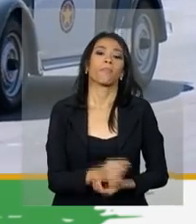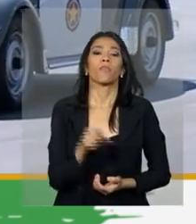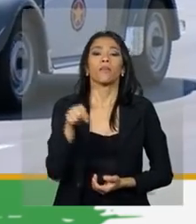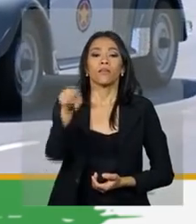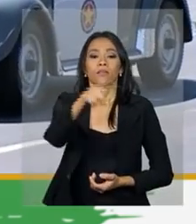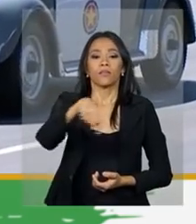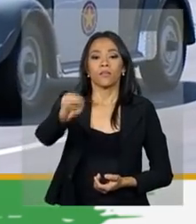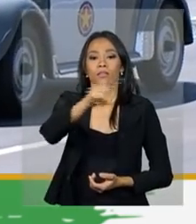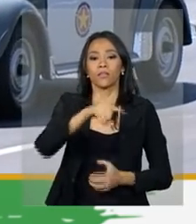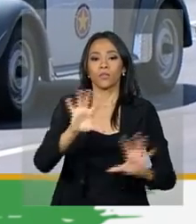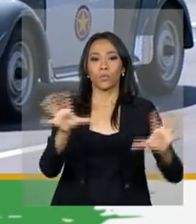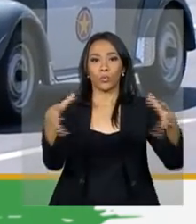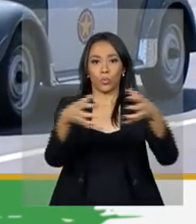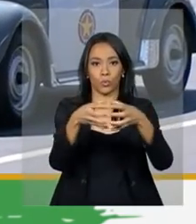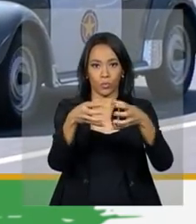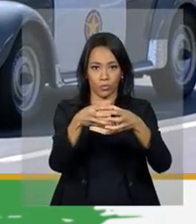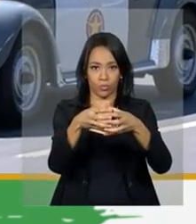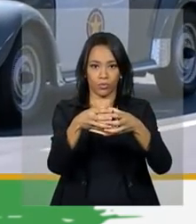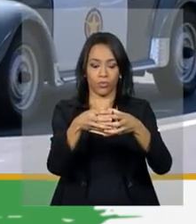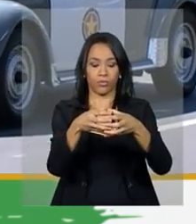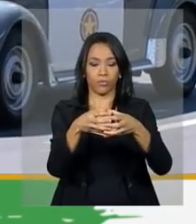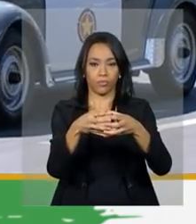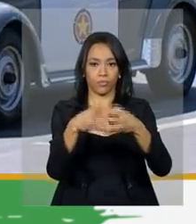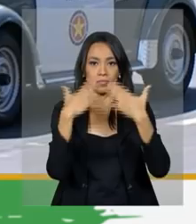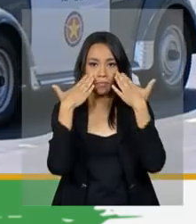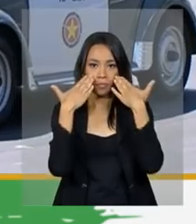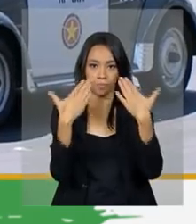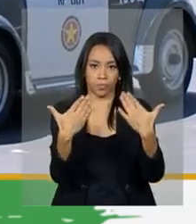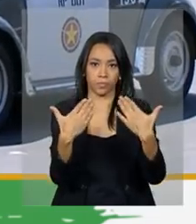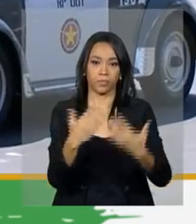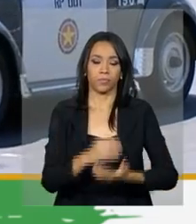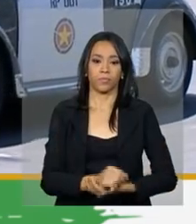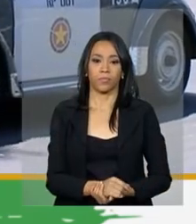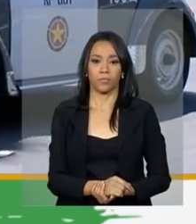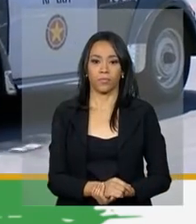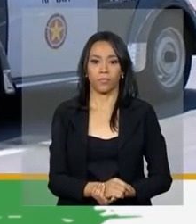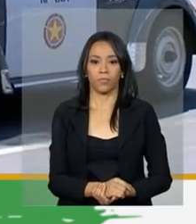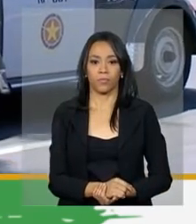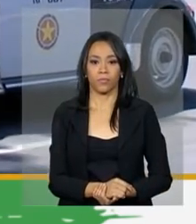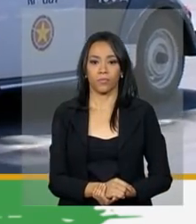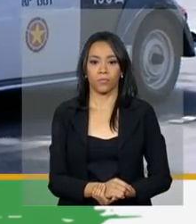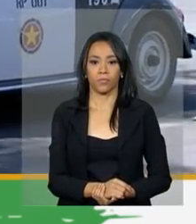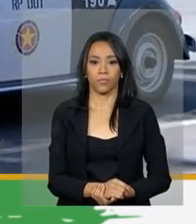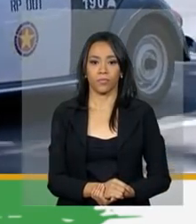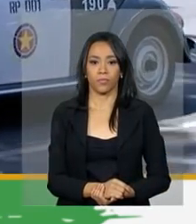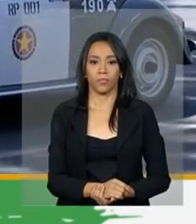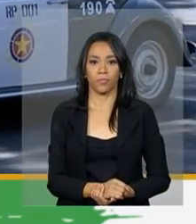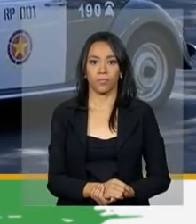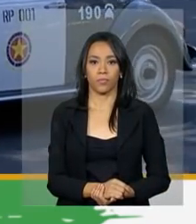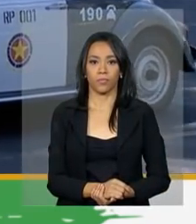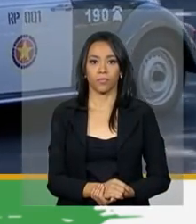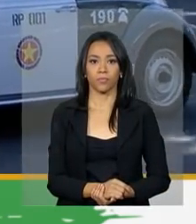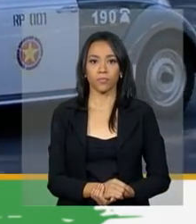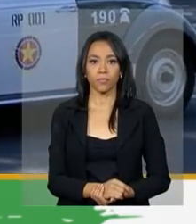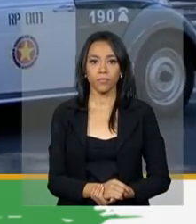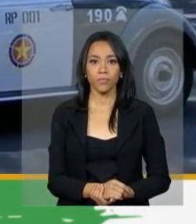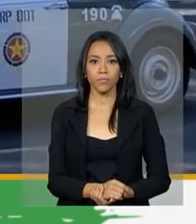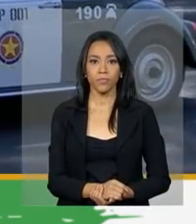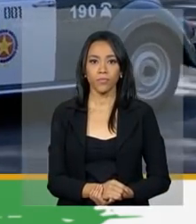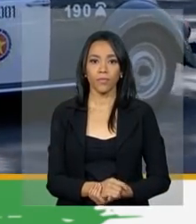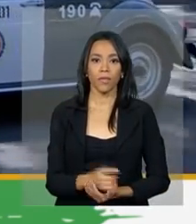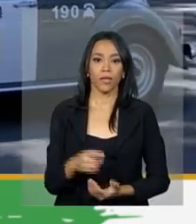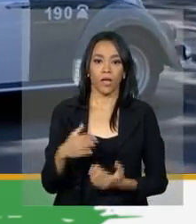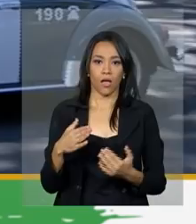marroás com os grupos de exploradores. O policiamento motorizado é baseado